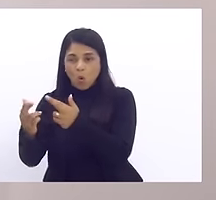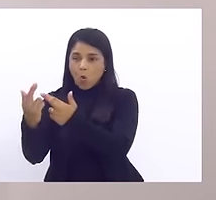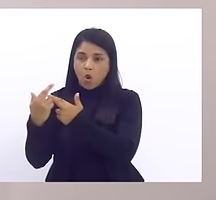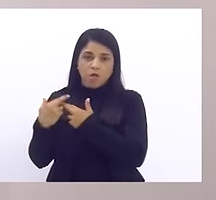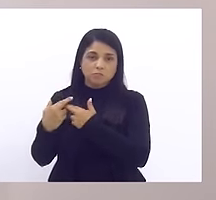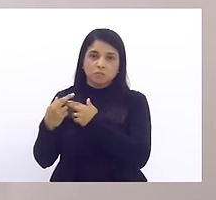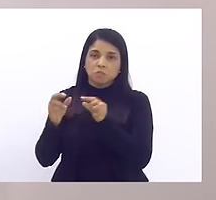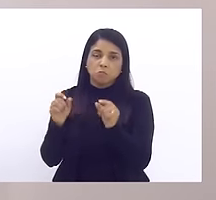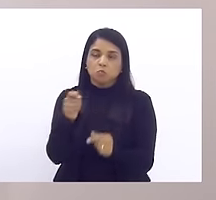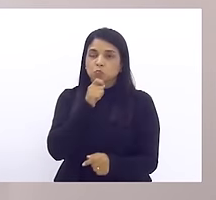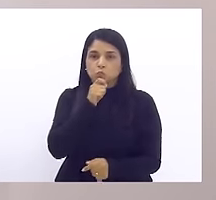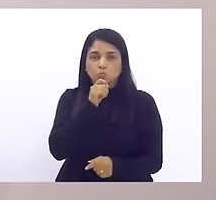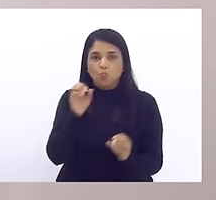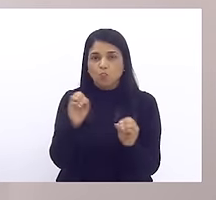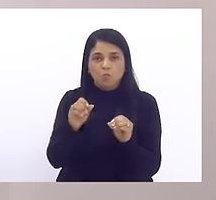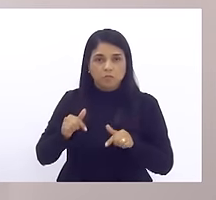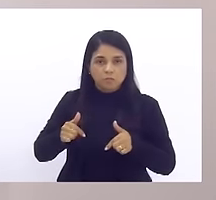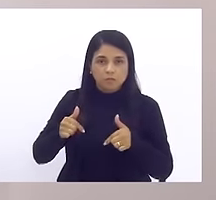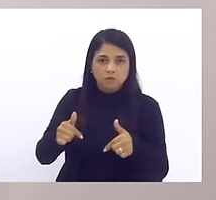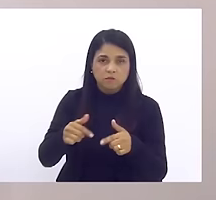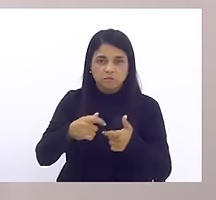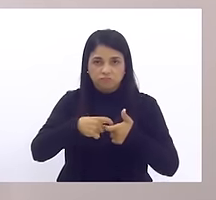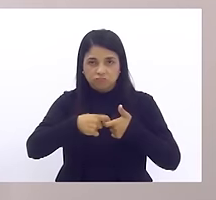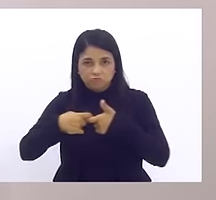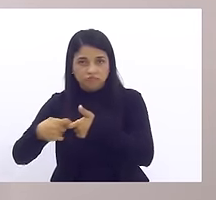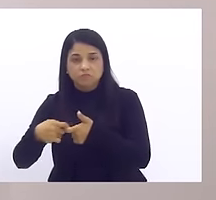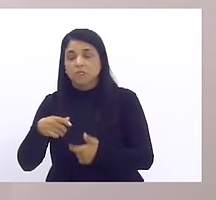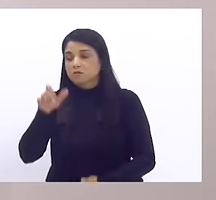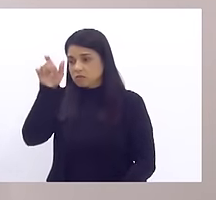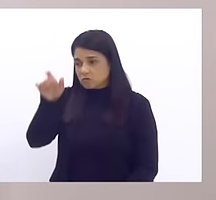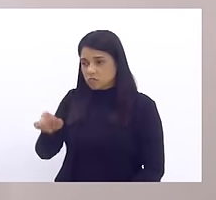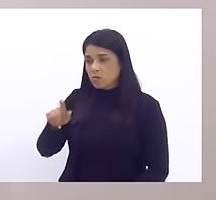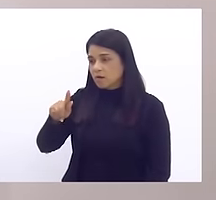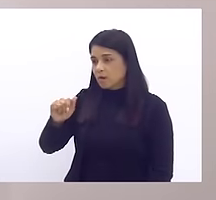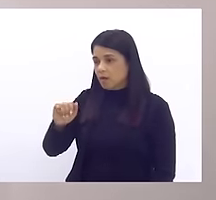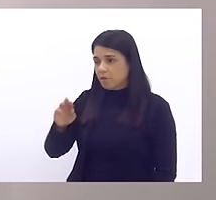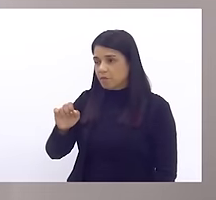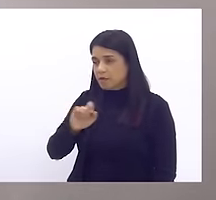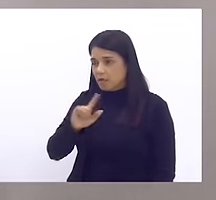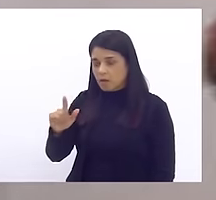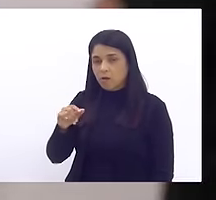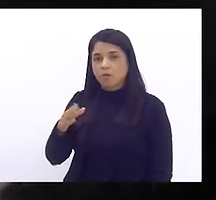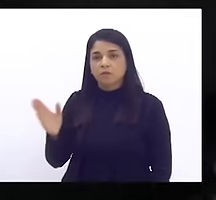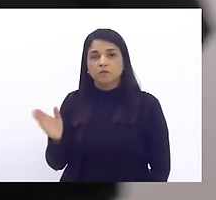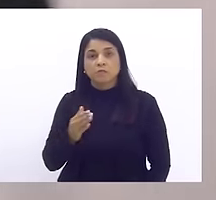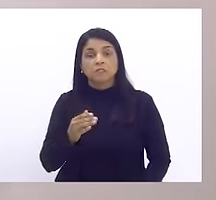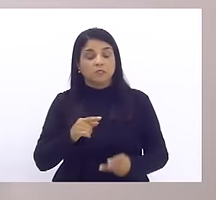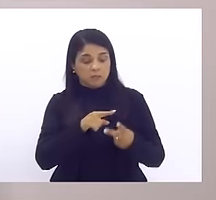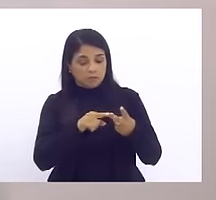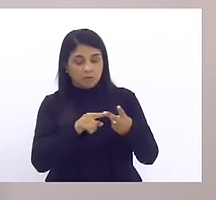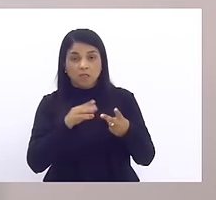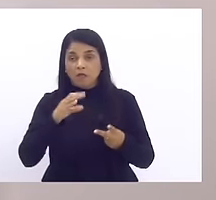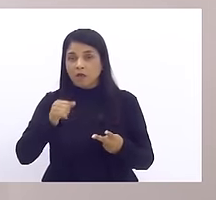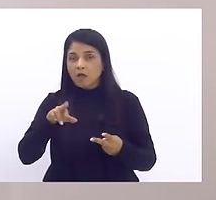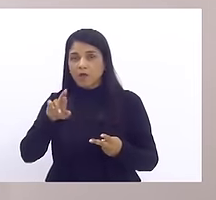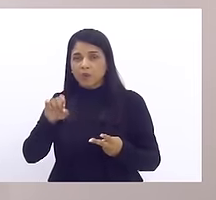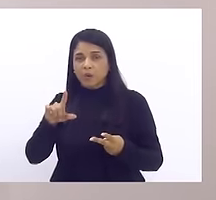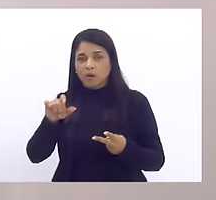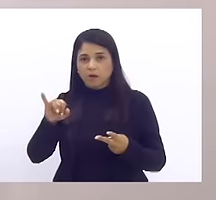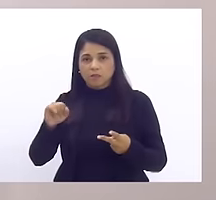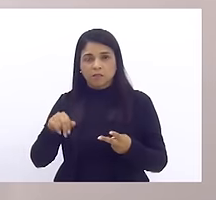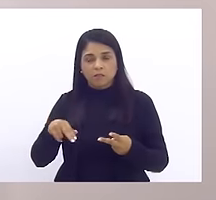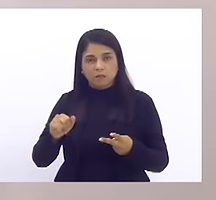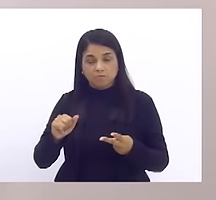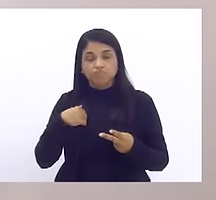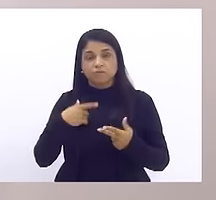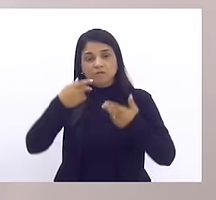nessas operações sei que o Dr Gabriel Dra Carolina tem compromisso agora vou pedir Vânia aqui aos colegas para que a gente possa ouvi-los